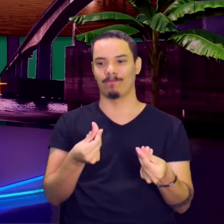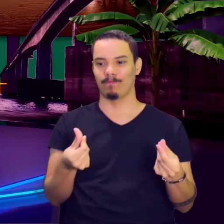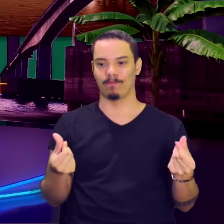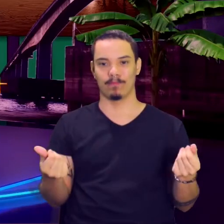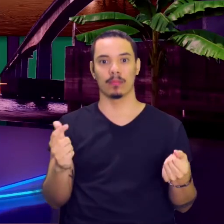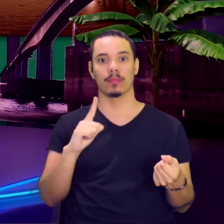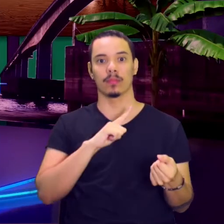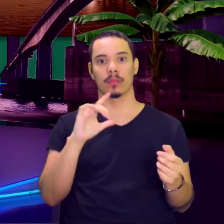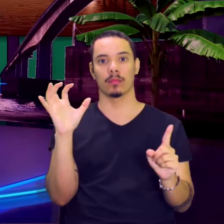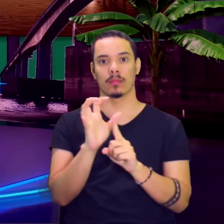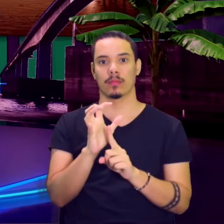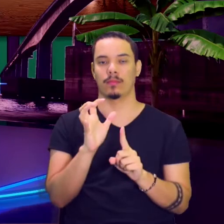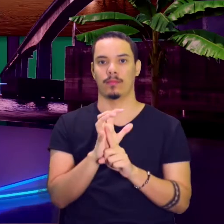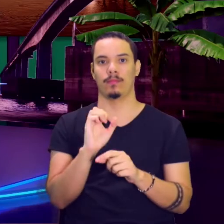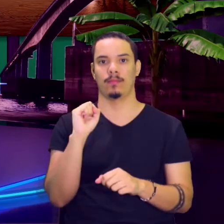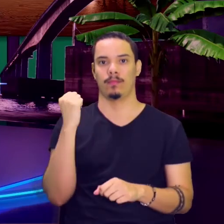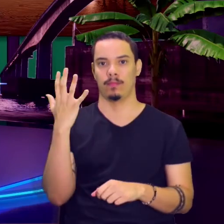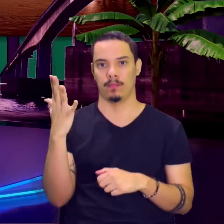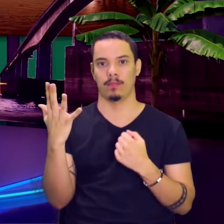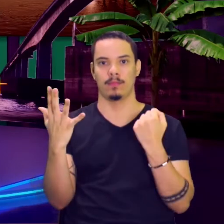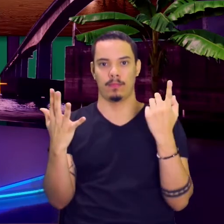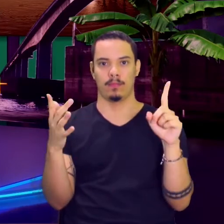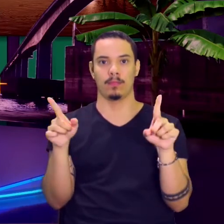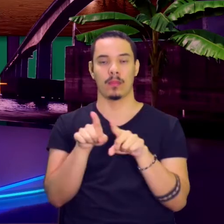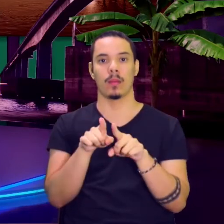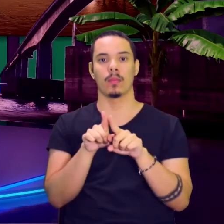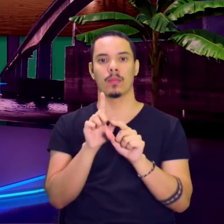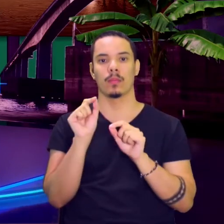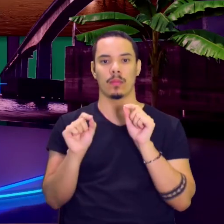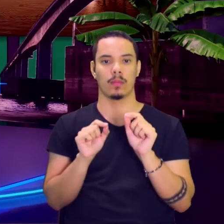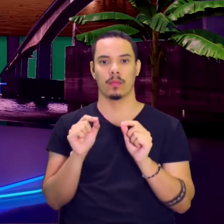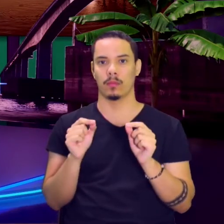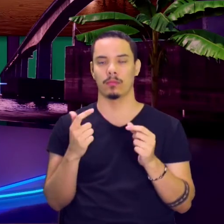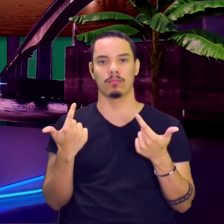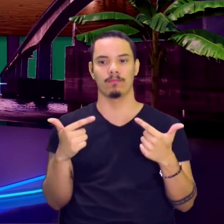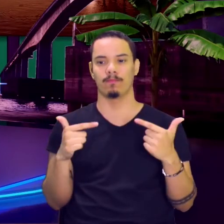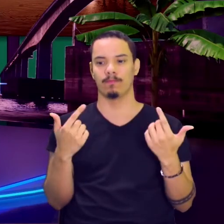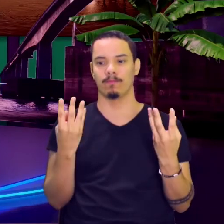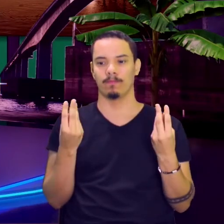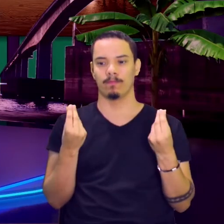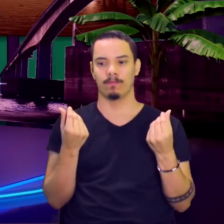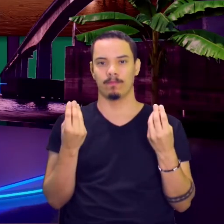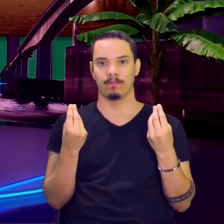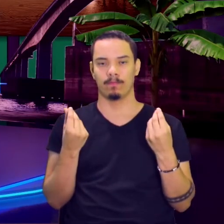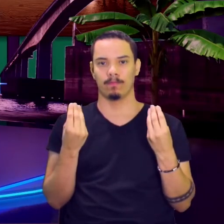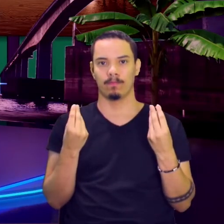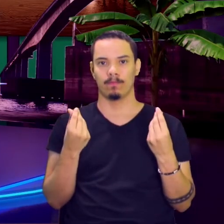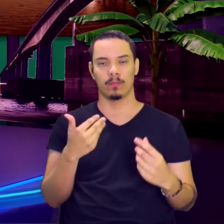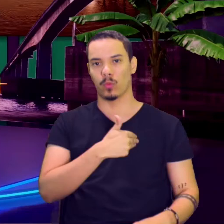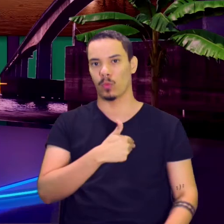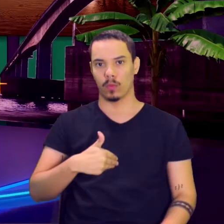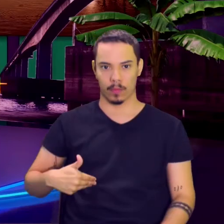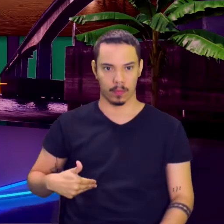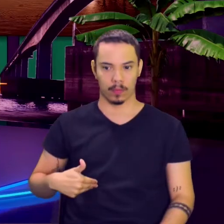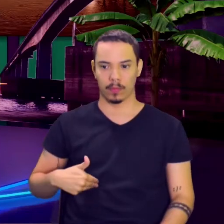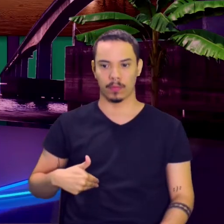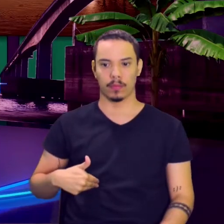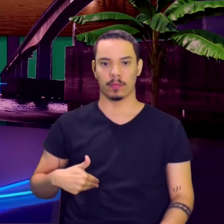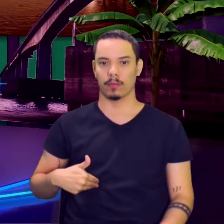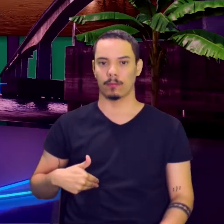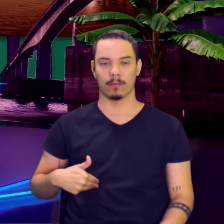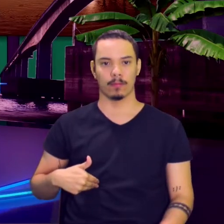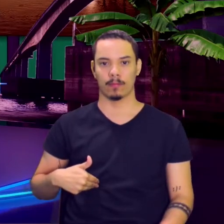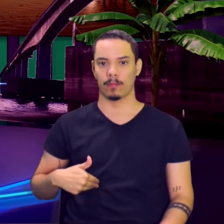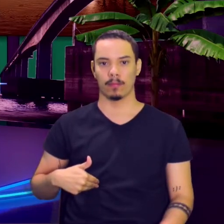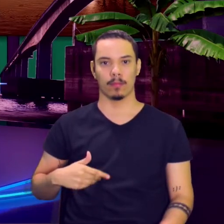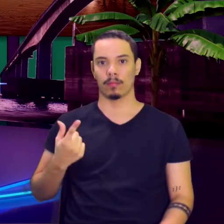impacto ambiental e, além do mais, não há, como é que posso falar, o governo não